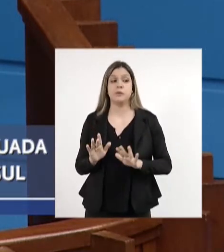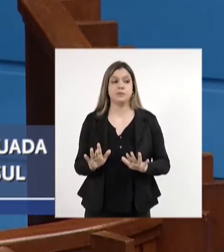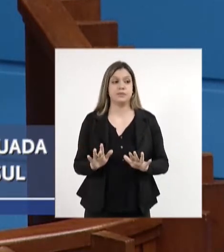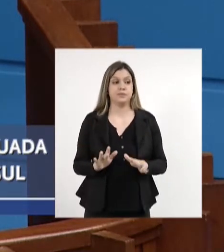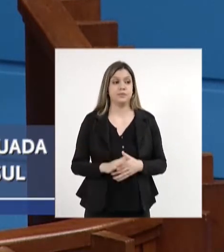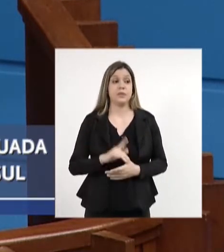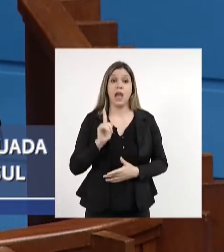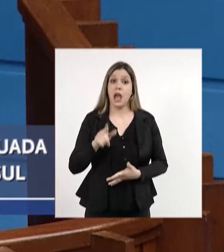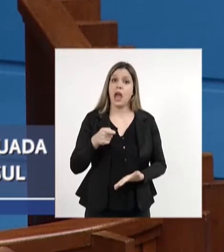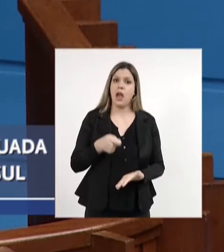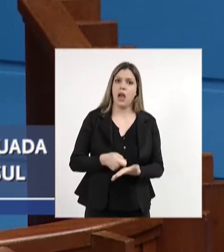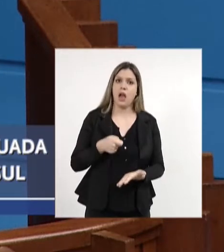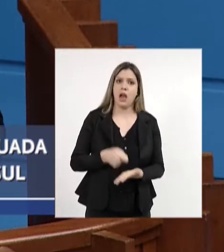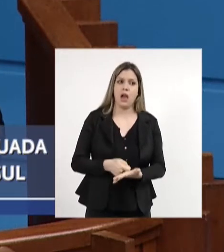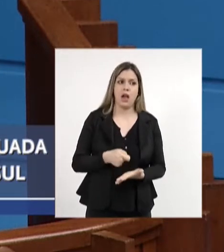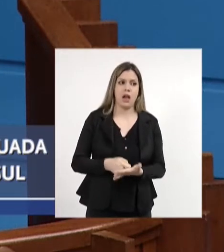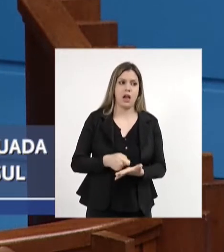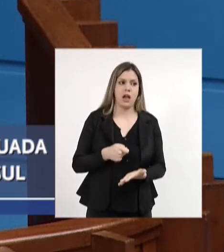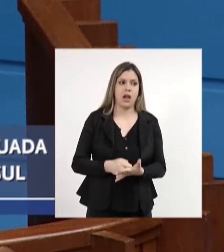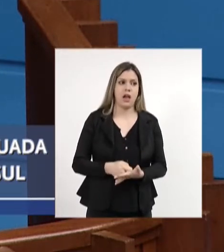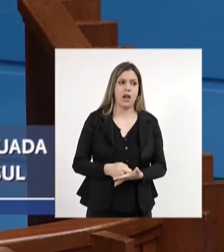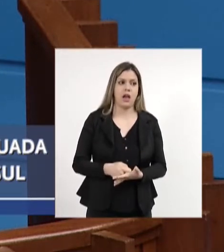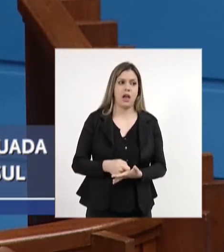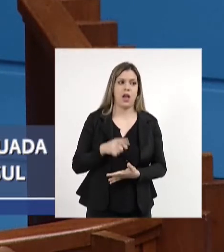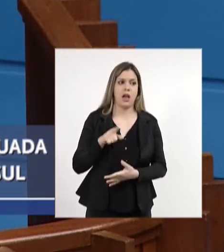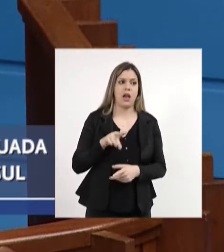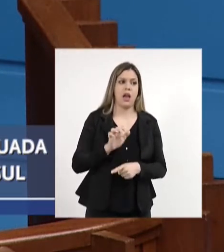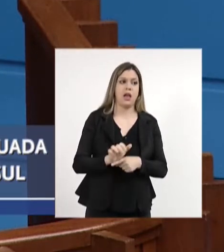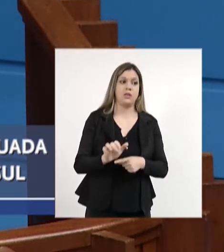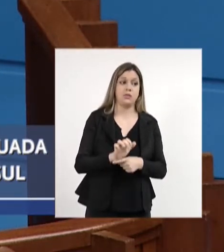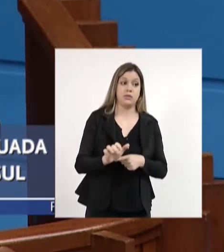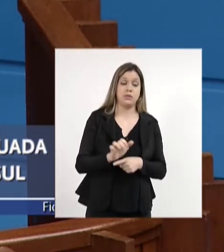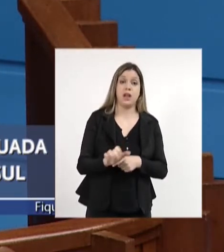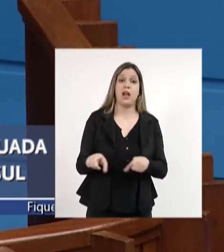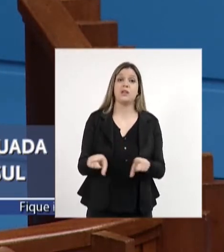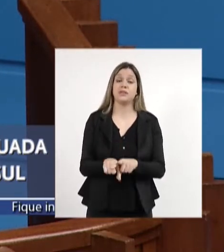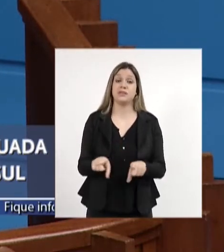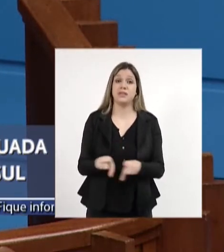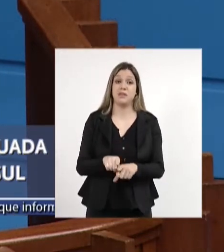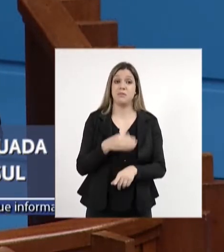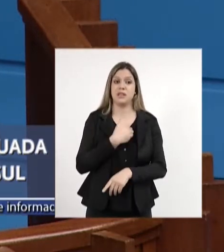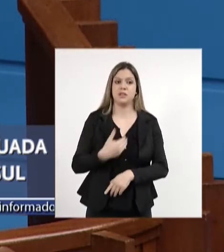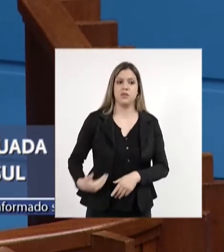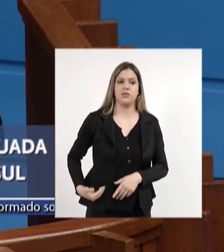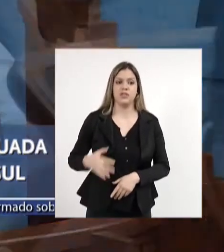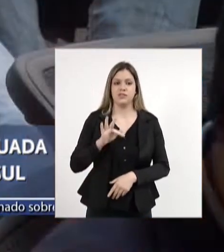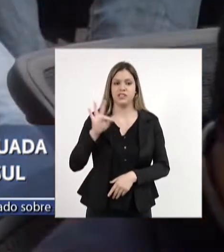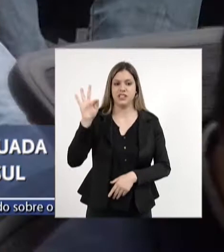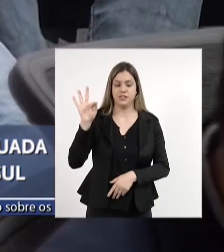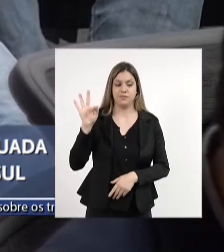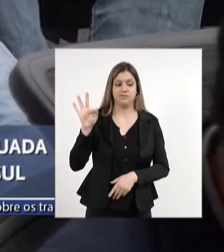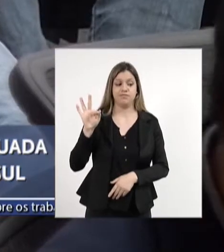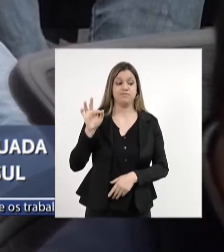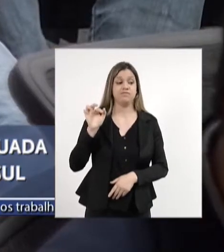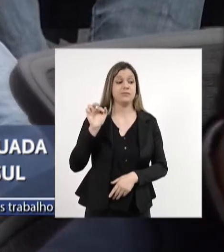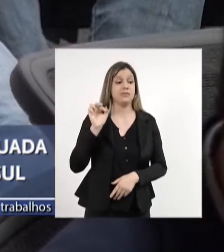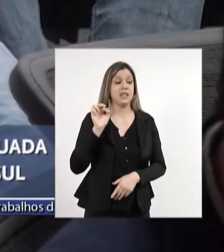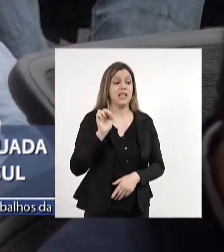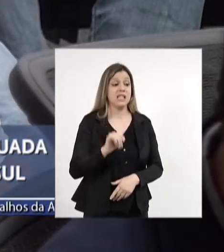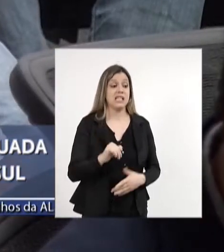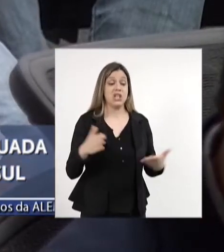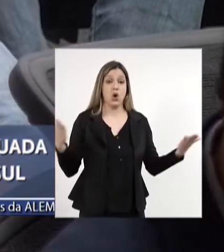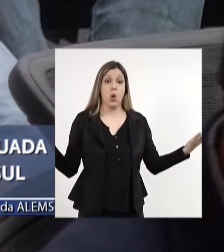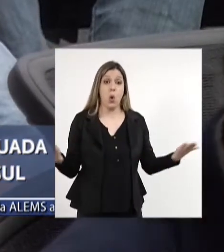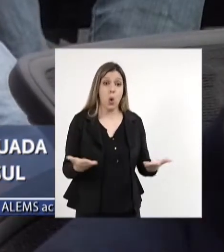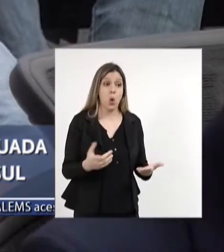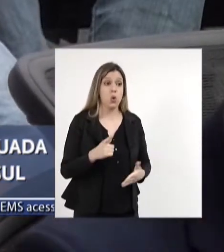esta obrigação é comum, é do Estado e da União. Então, apesar de nós termos hoje